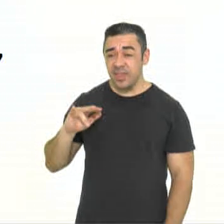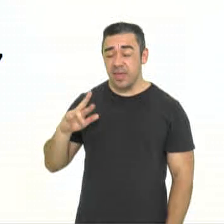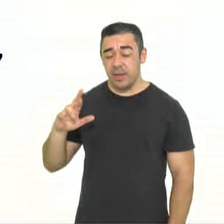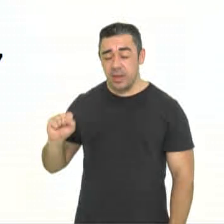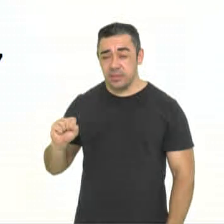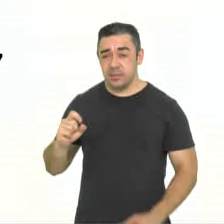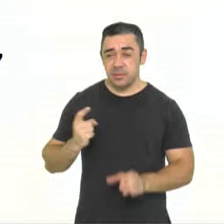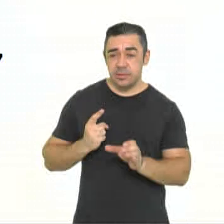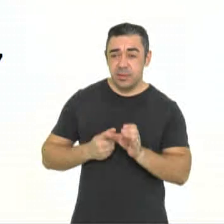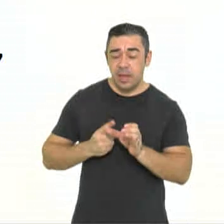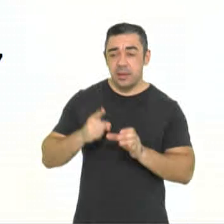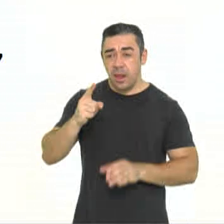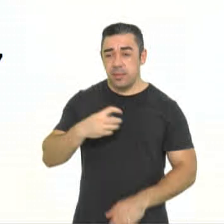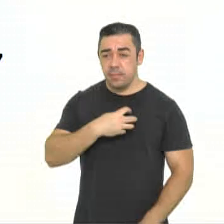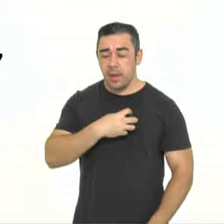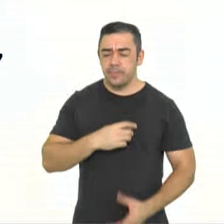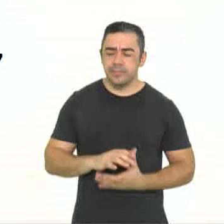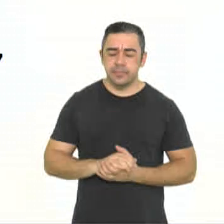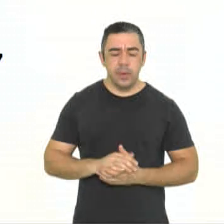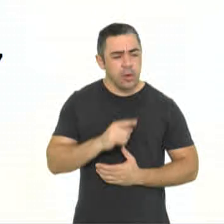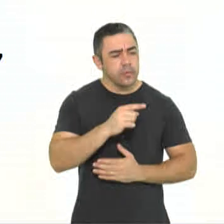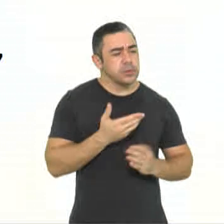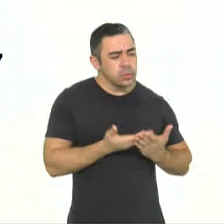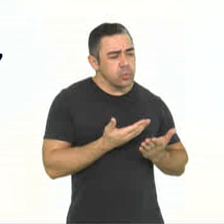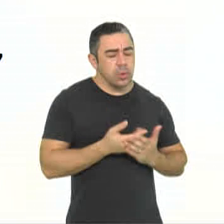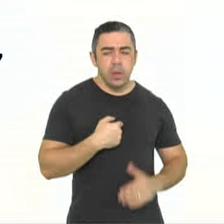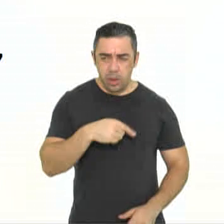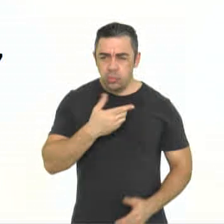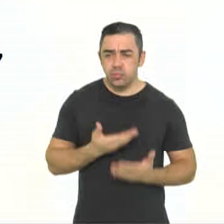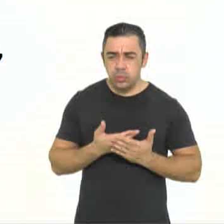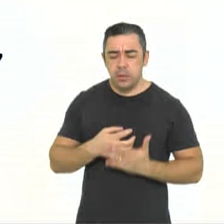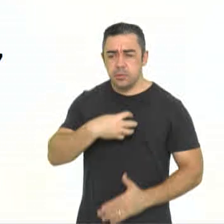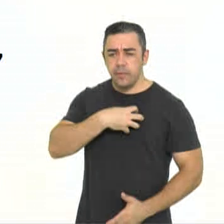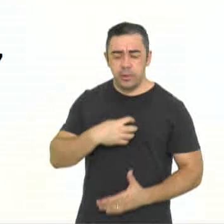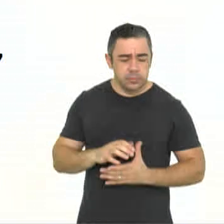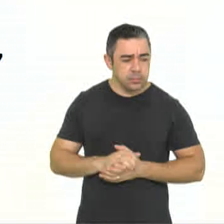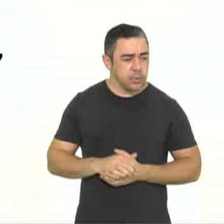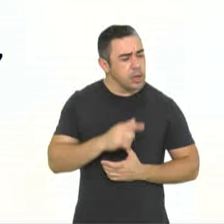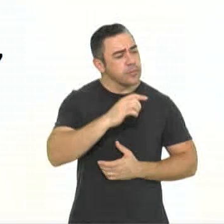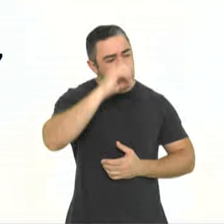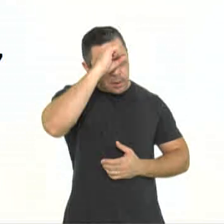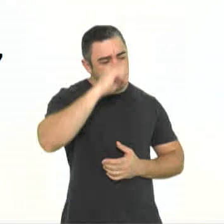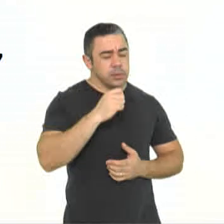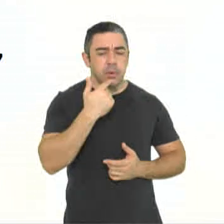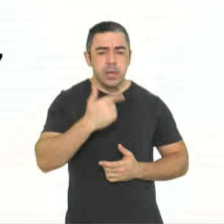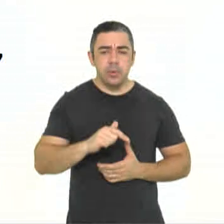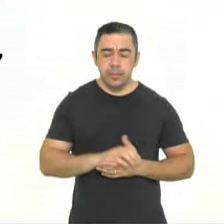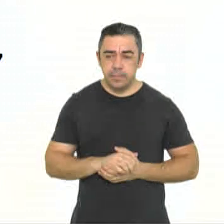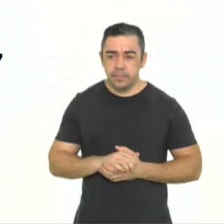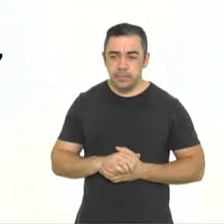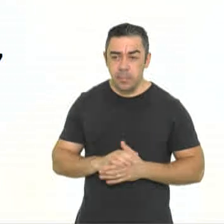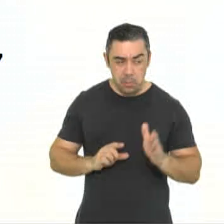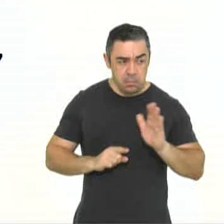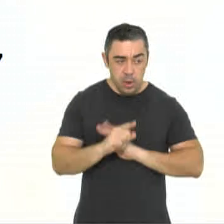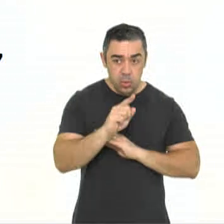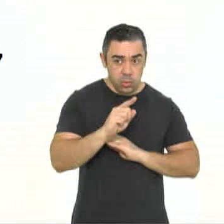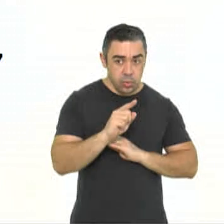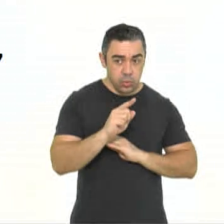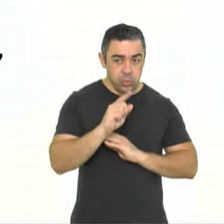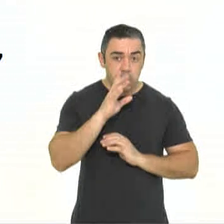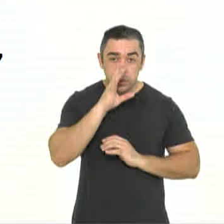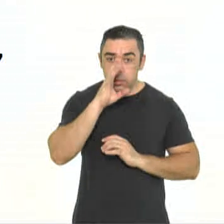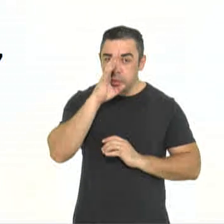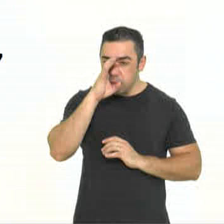eu. Onde fez os seus estudos? Em São Salvador. Em onde aprendeu o javanês? Indagou ele com aquela